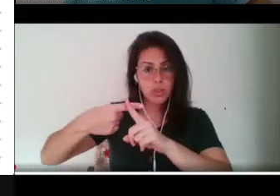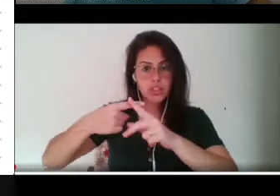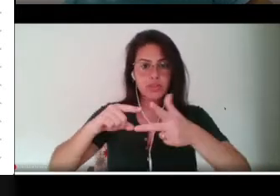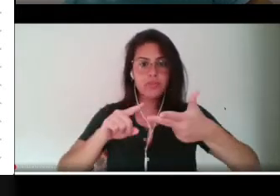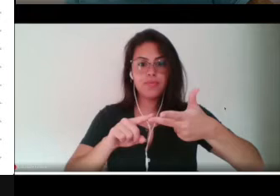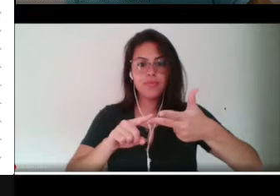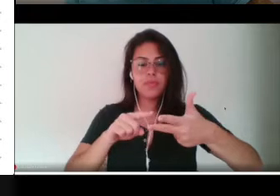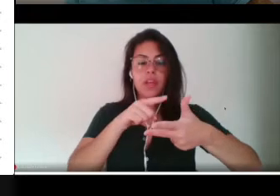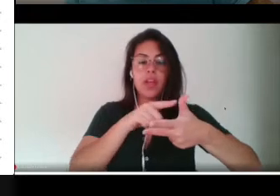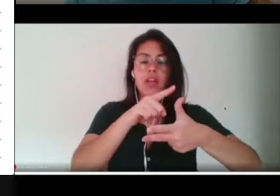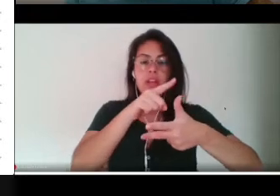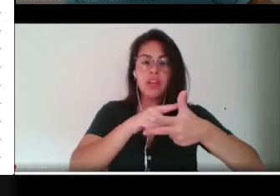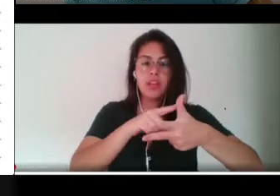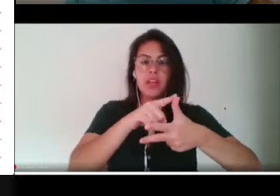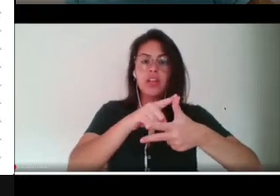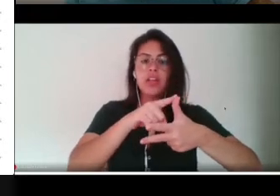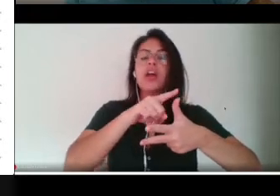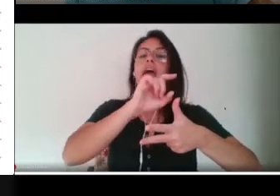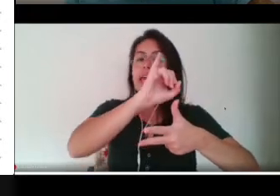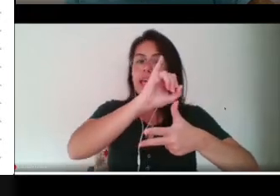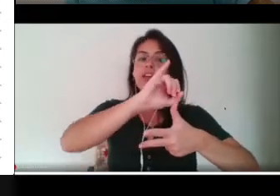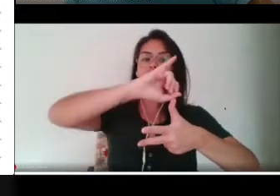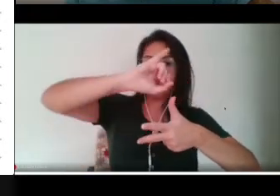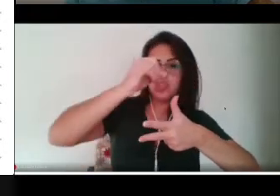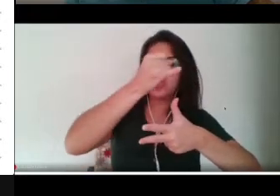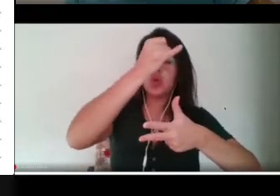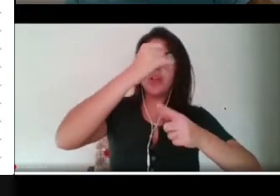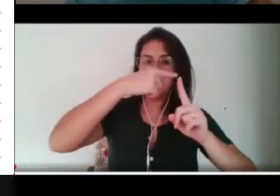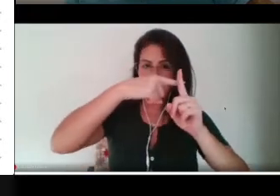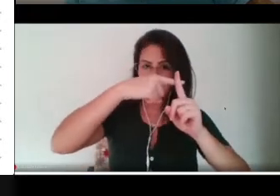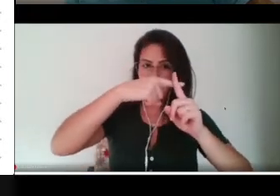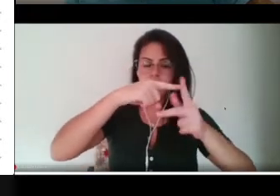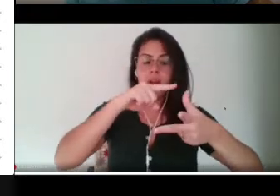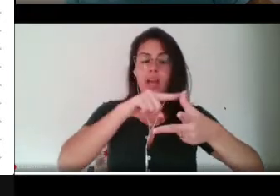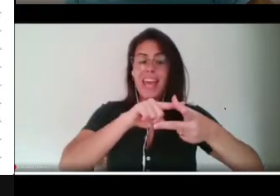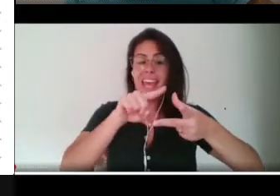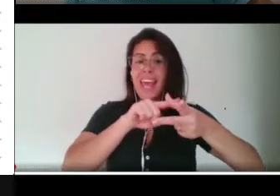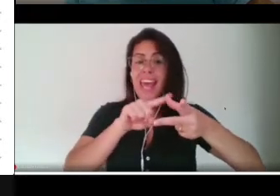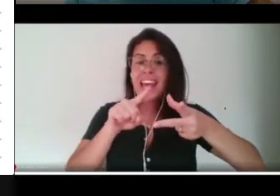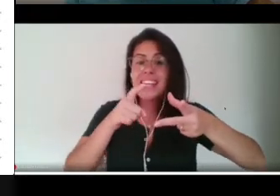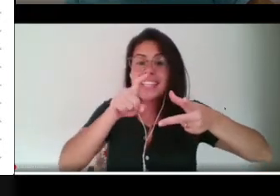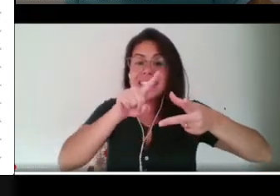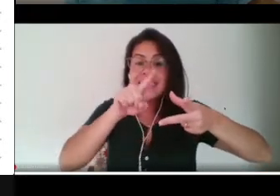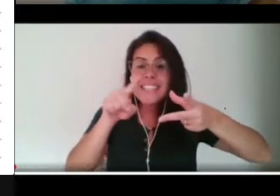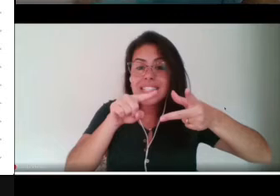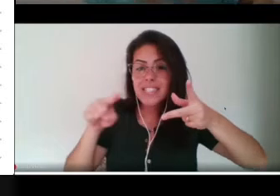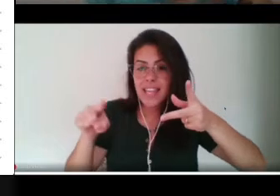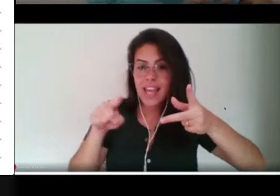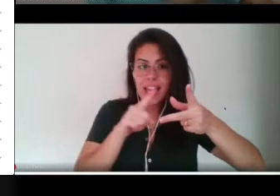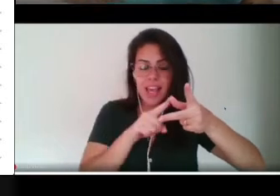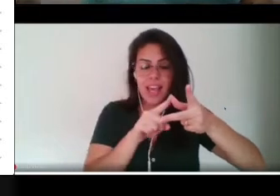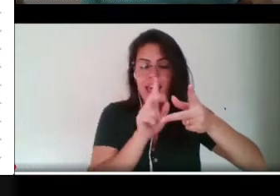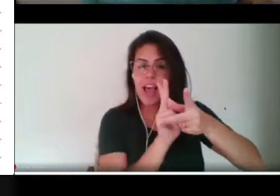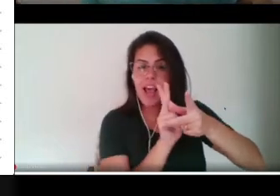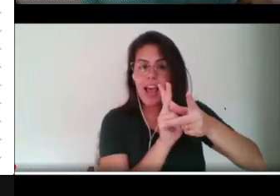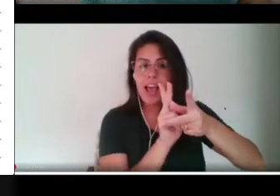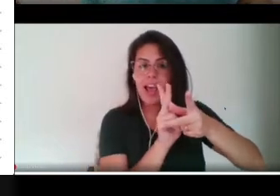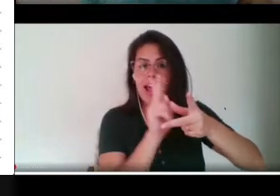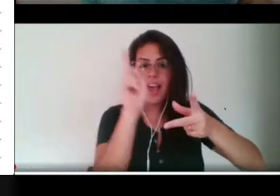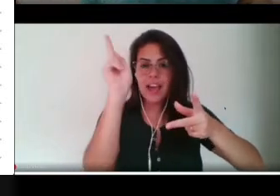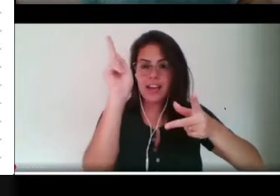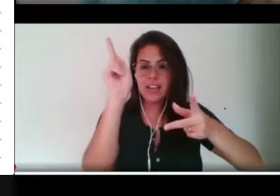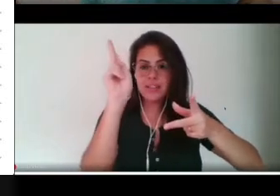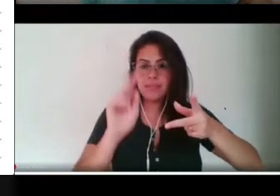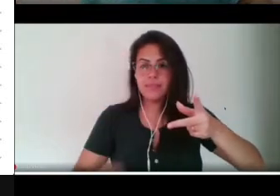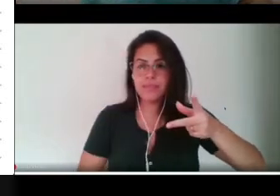direção j, e o meu z positivo está na direção K. Então, I está apontando para